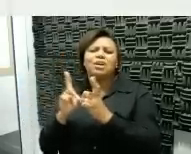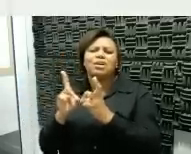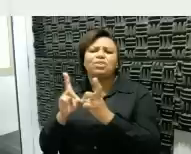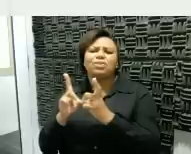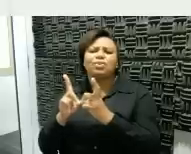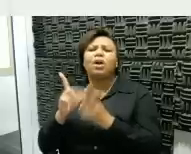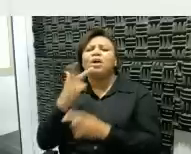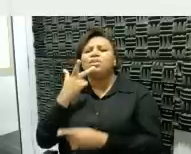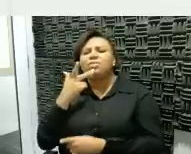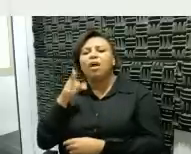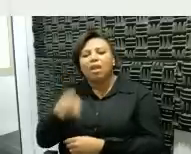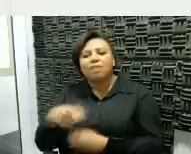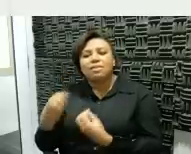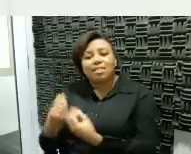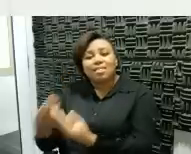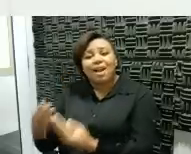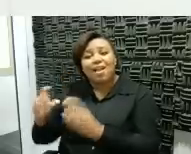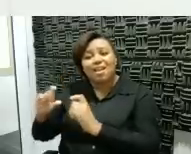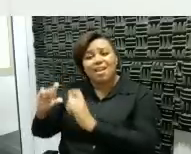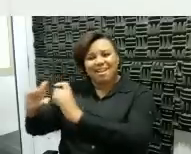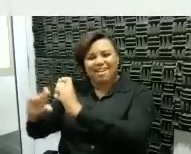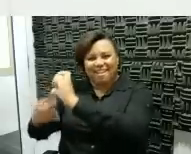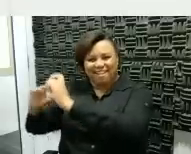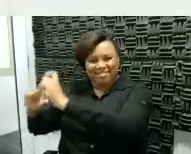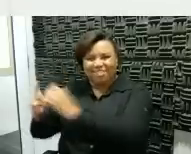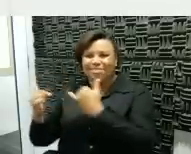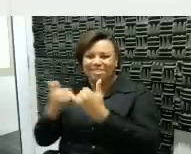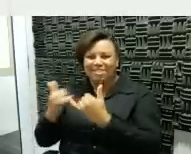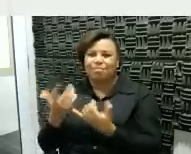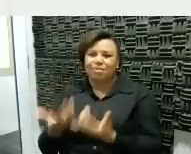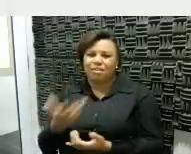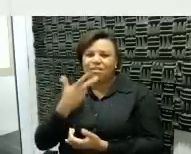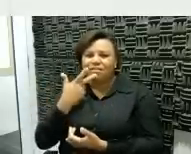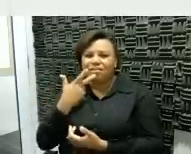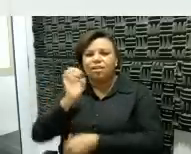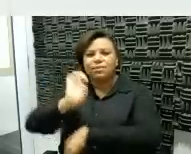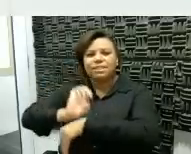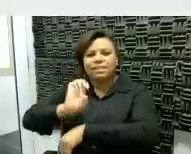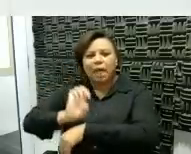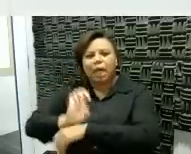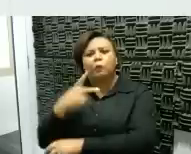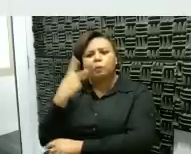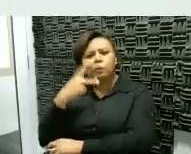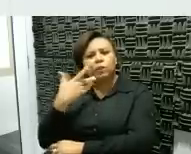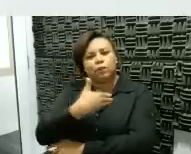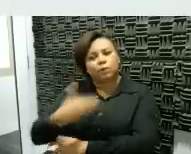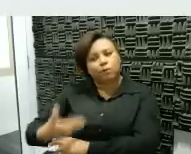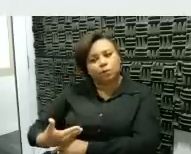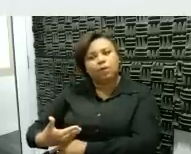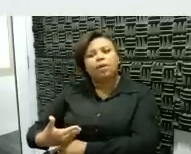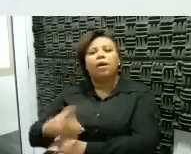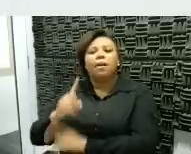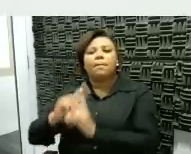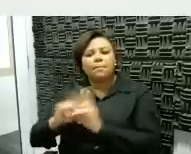que no nosso caso aqui seria por exemplo o estado com as políticas públicas né a gente ah mas tu tá discriminando tá dando mais caixinha para um que o